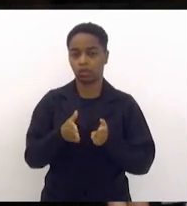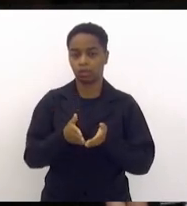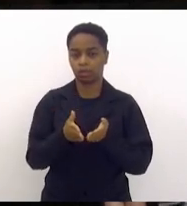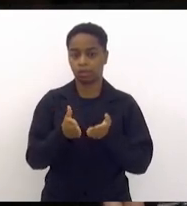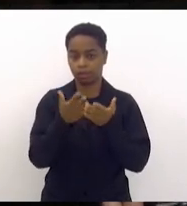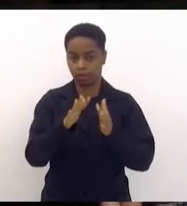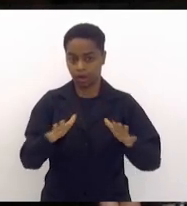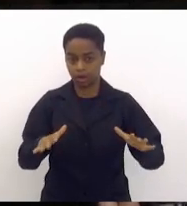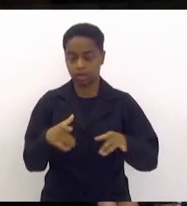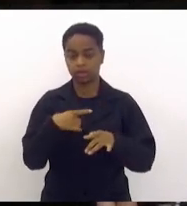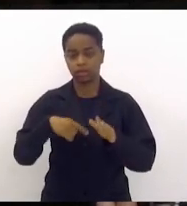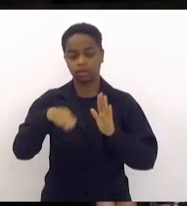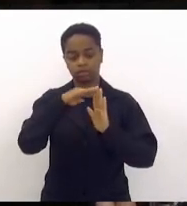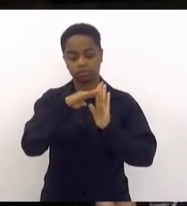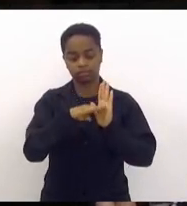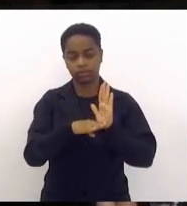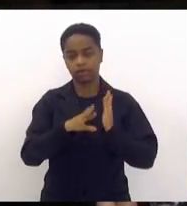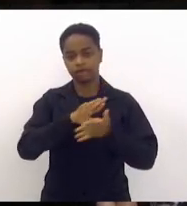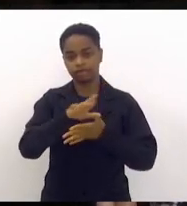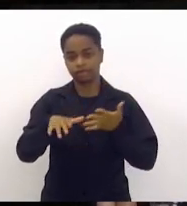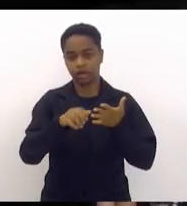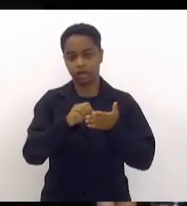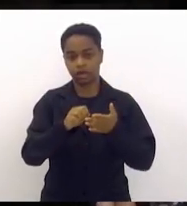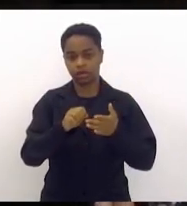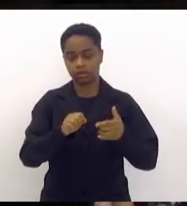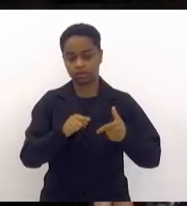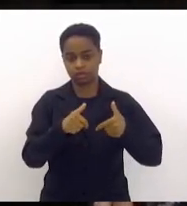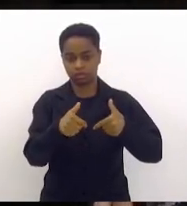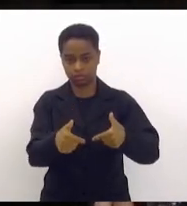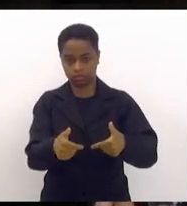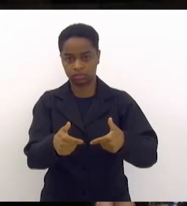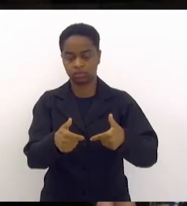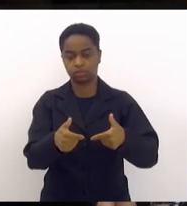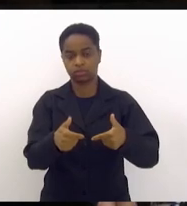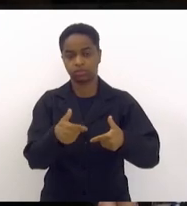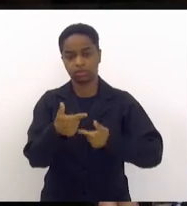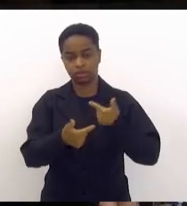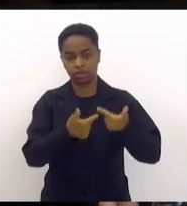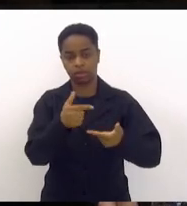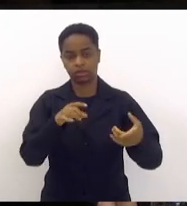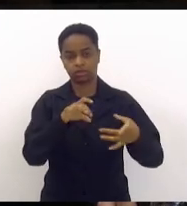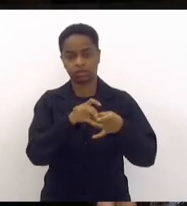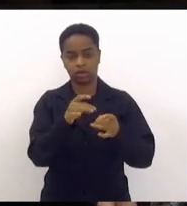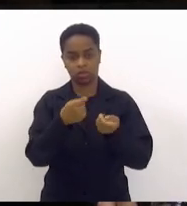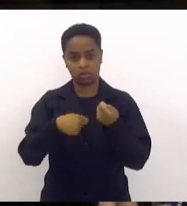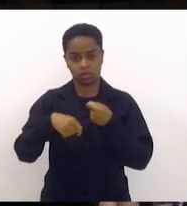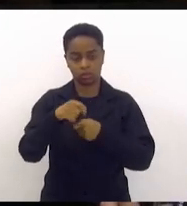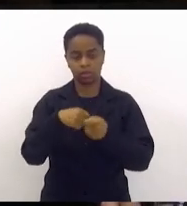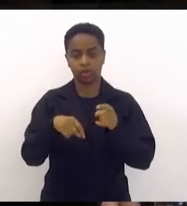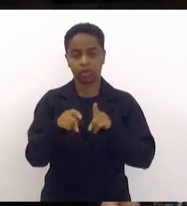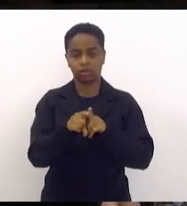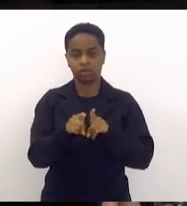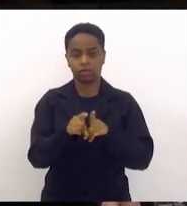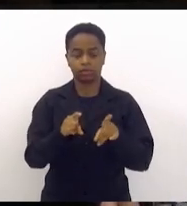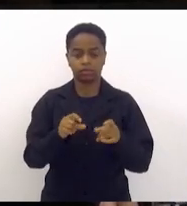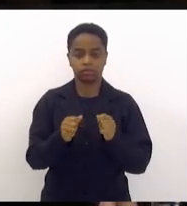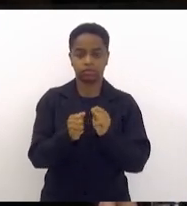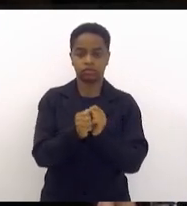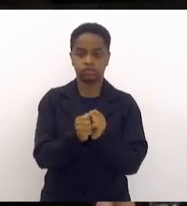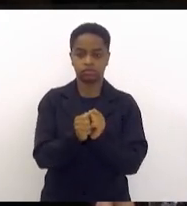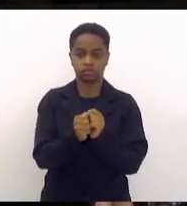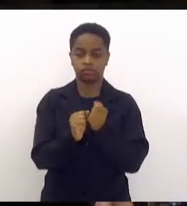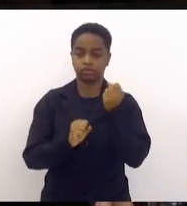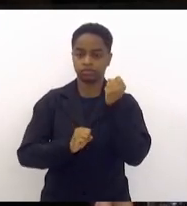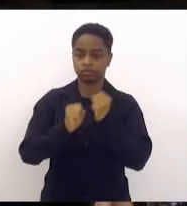elencados diversas atividades eh eh atreladas a essa economia entre elas a